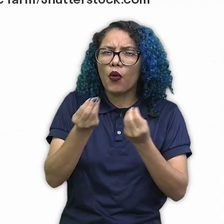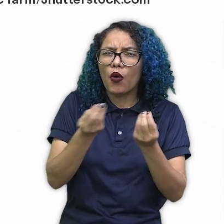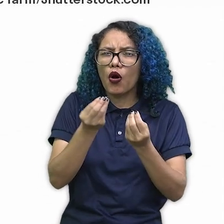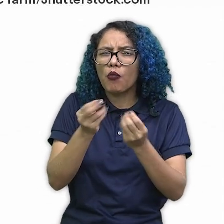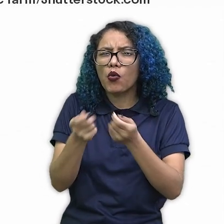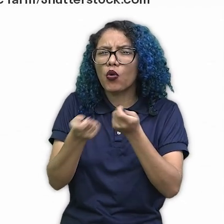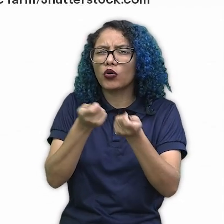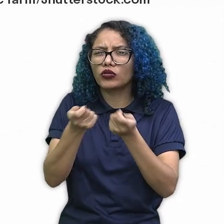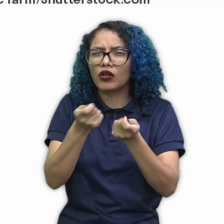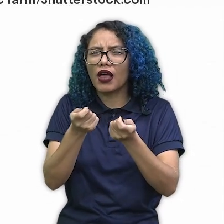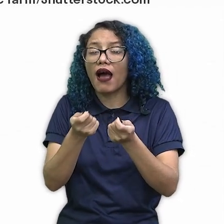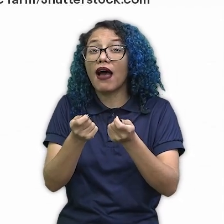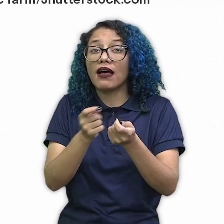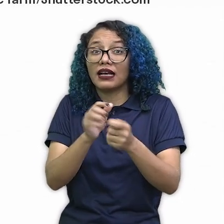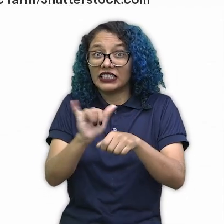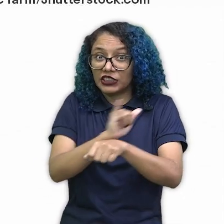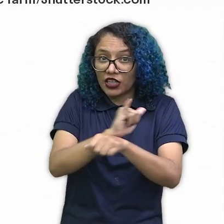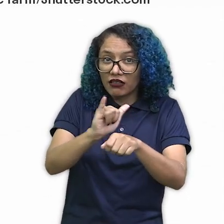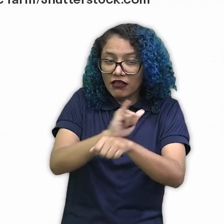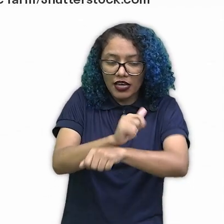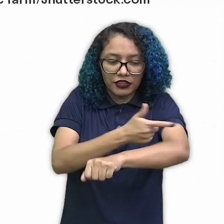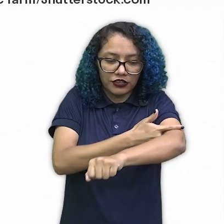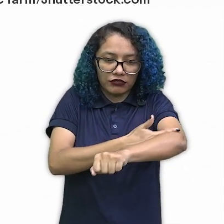técnicas disciplinares que